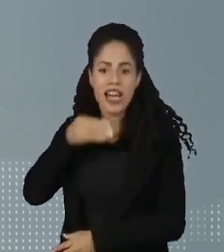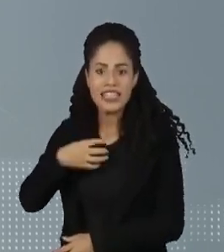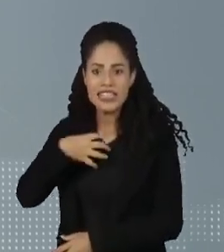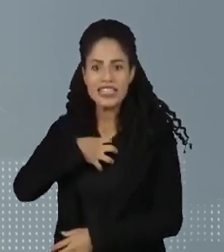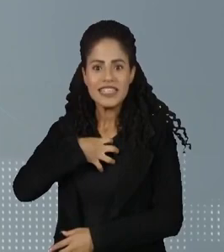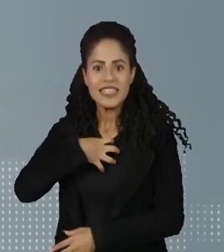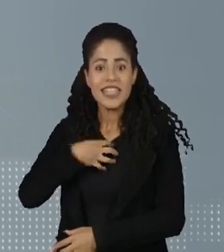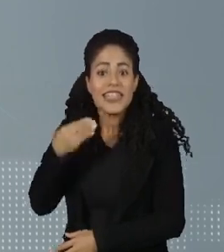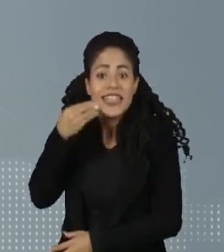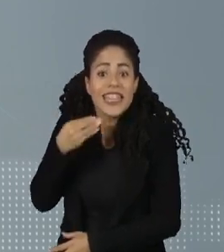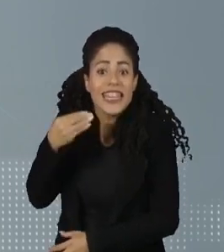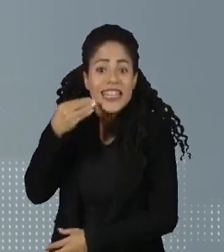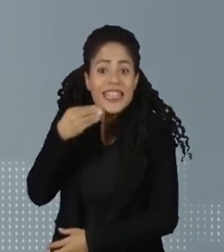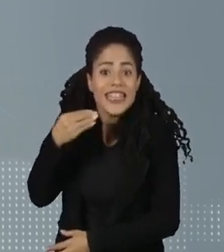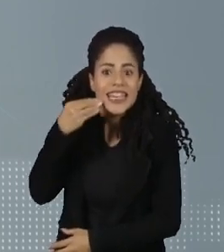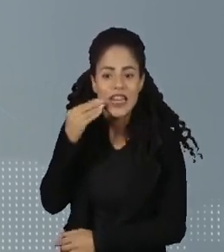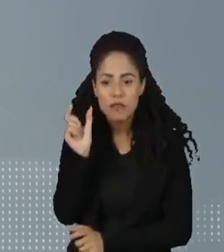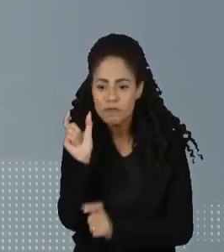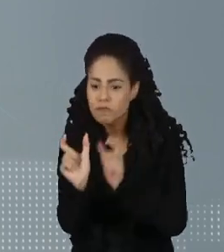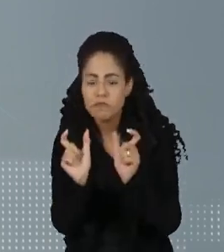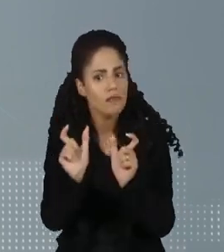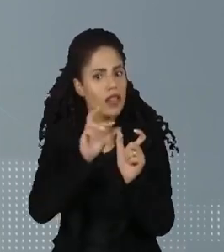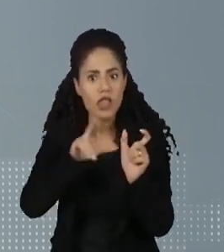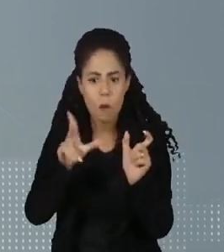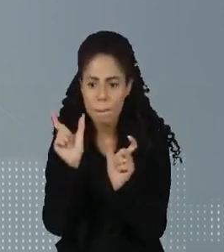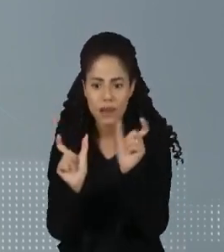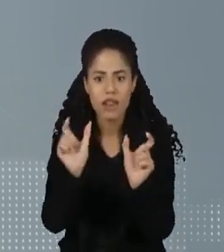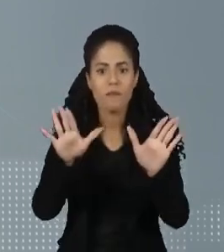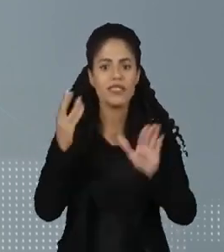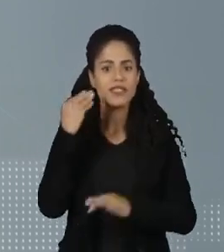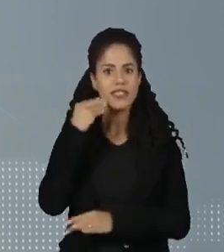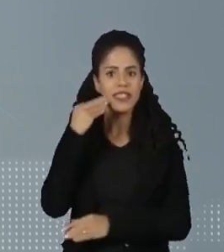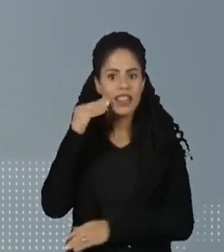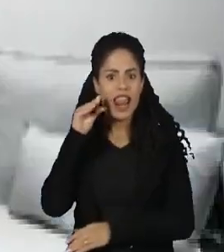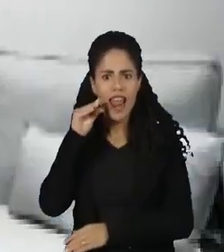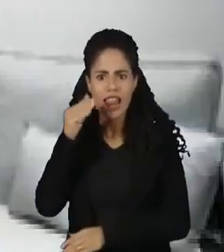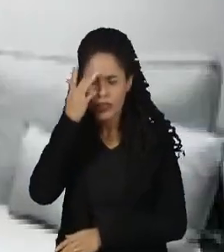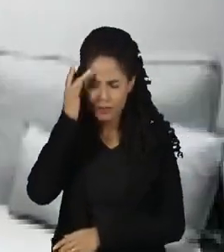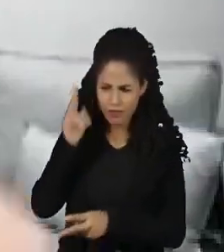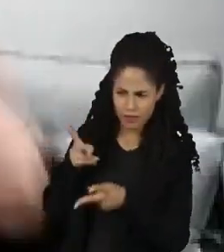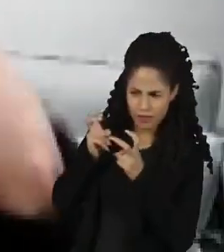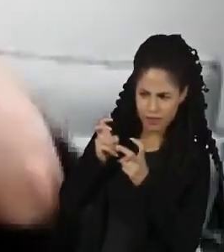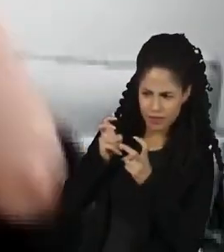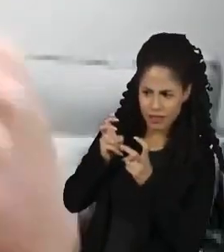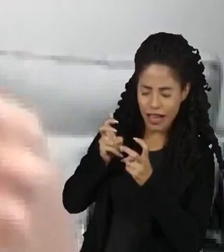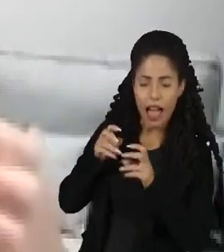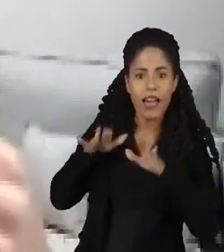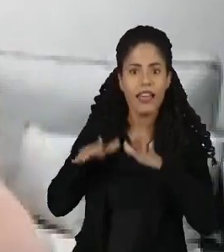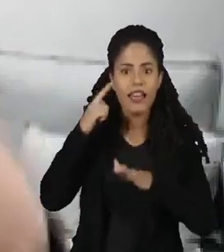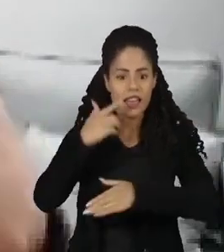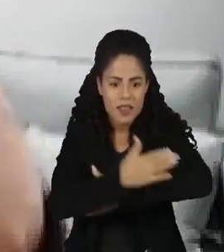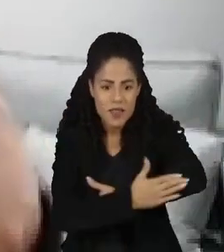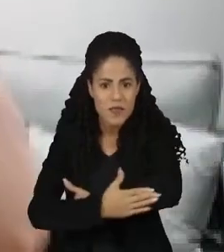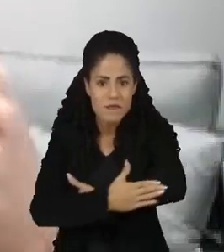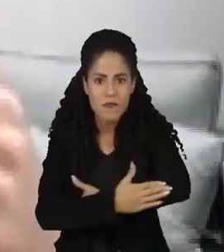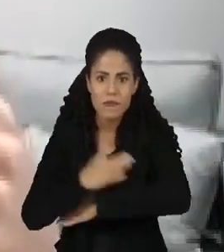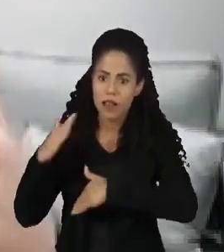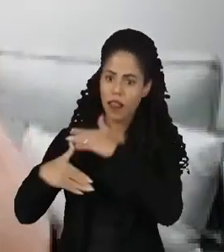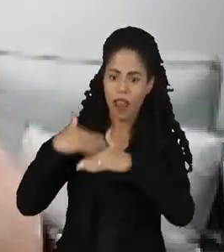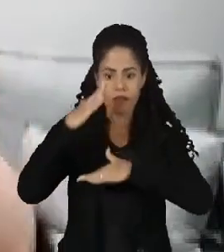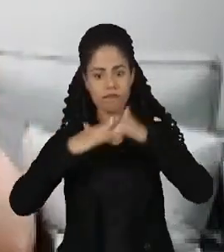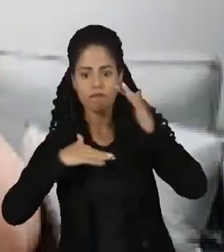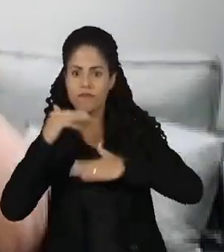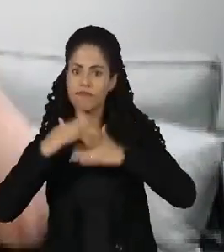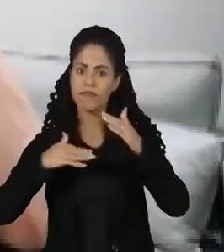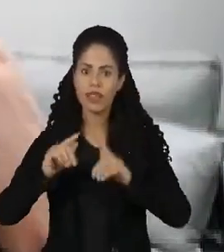A produção de fala começa antes no ouvido de quem escuta. E aí os bebês vão começando a desenvolver habilidades